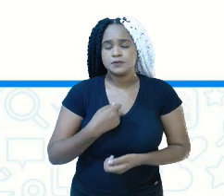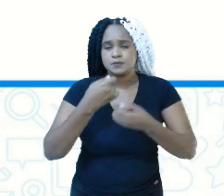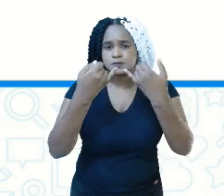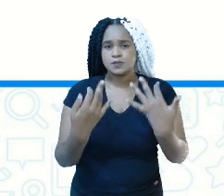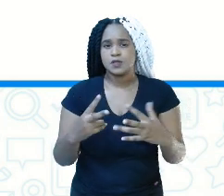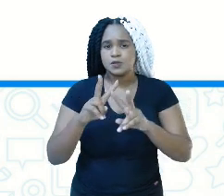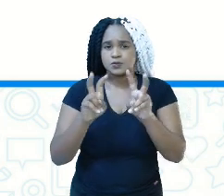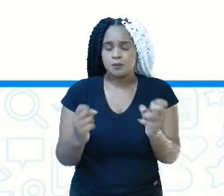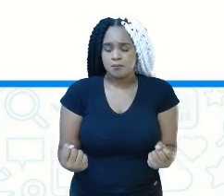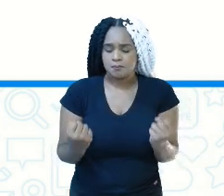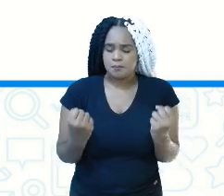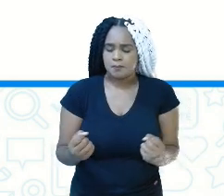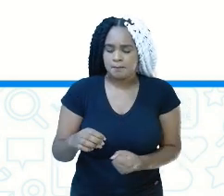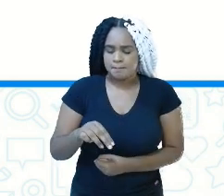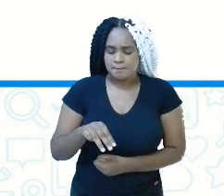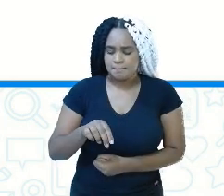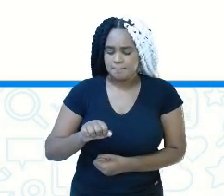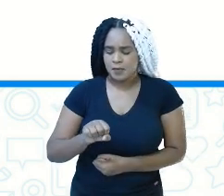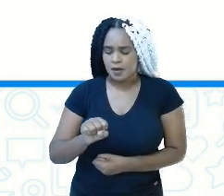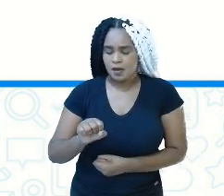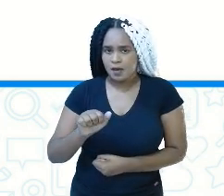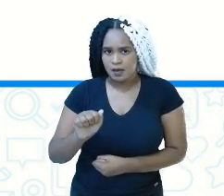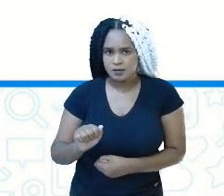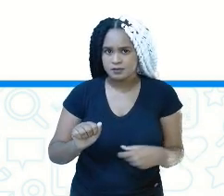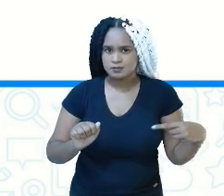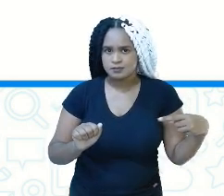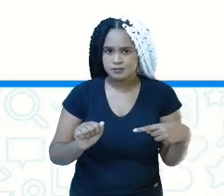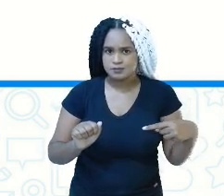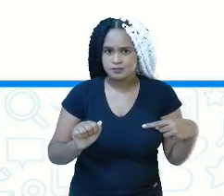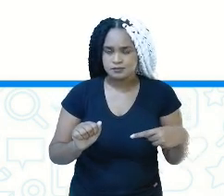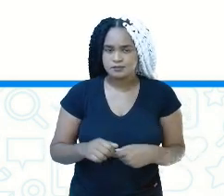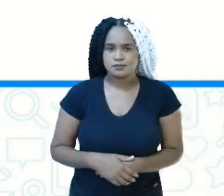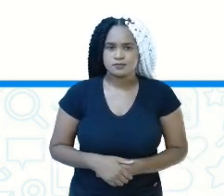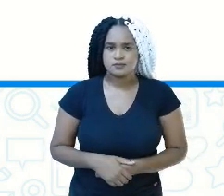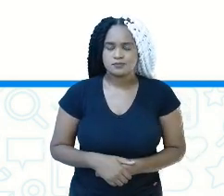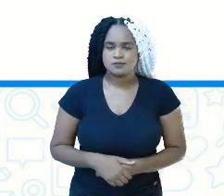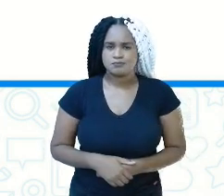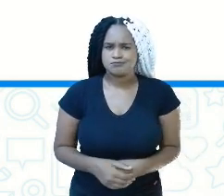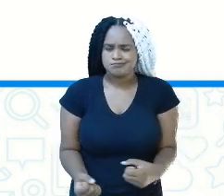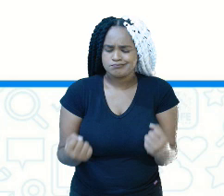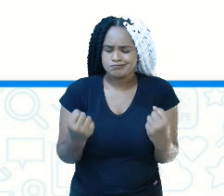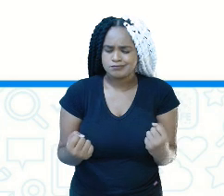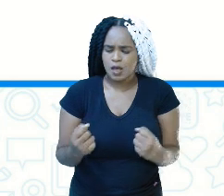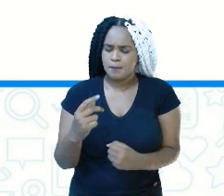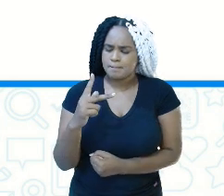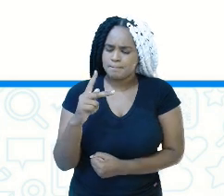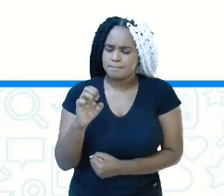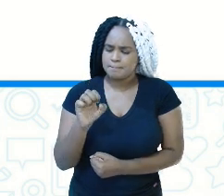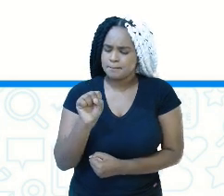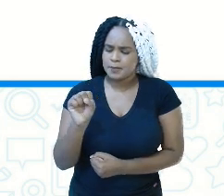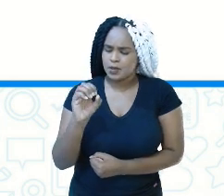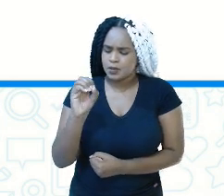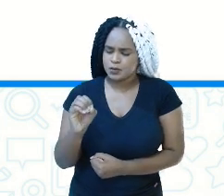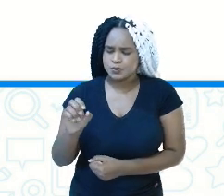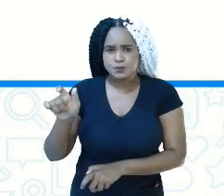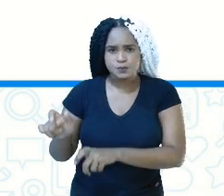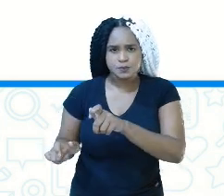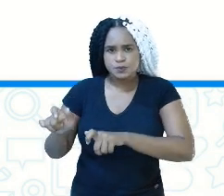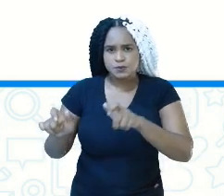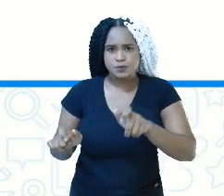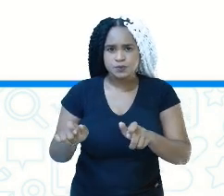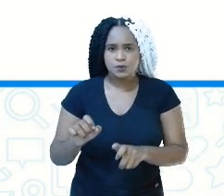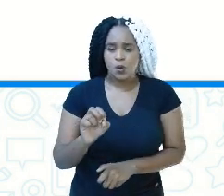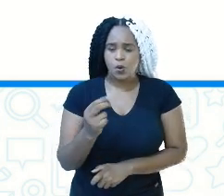a gente fala de massa, a gente está falando de o peso das pessoas ou de